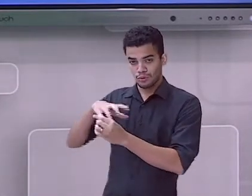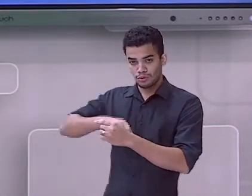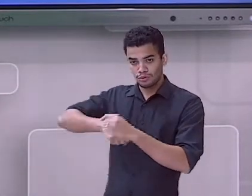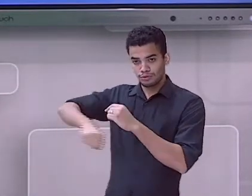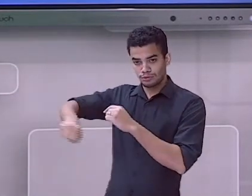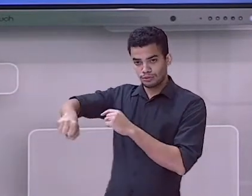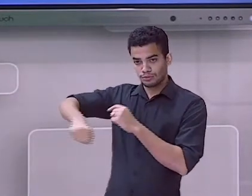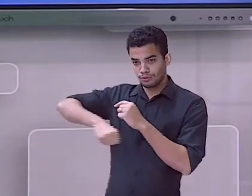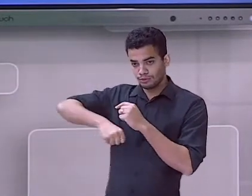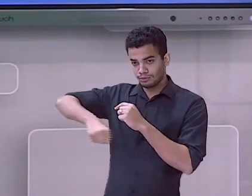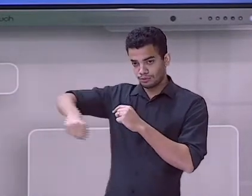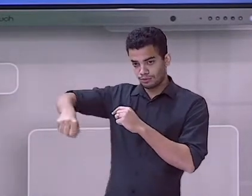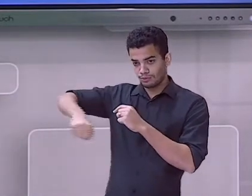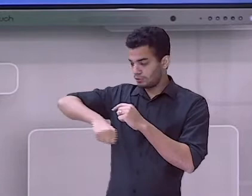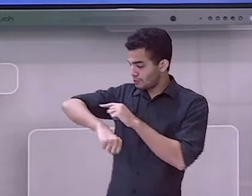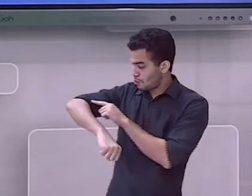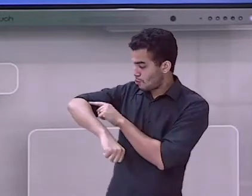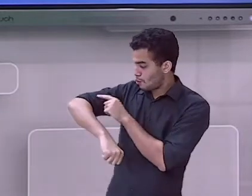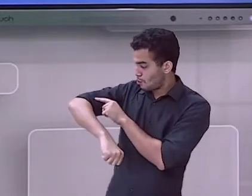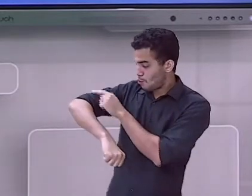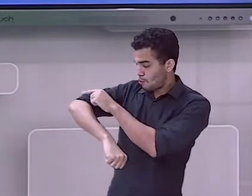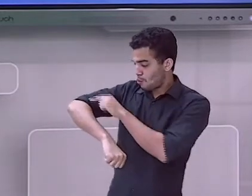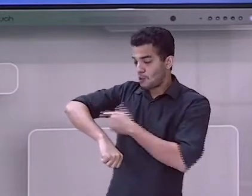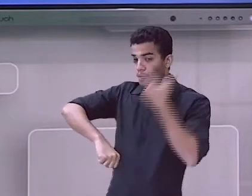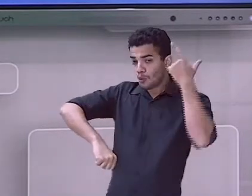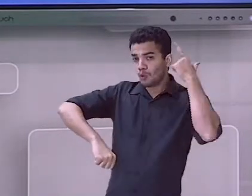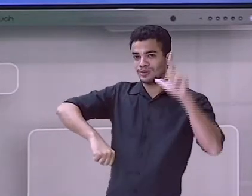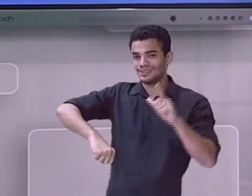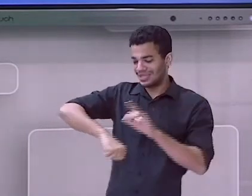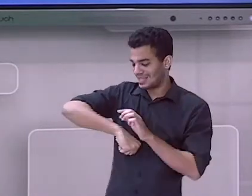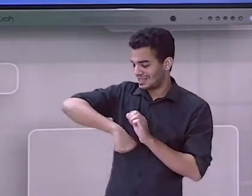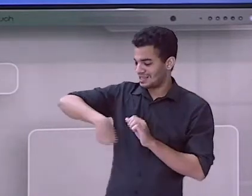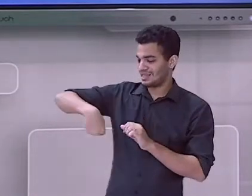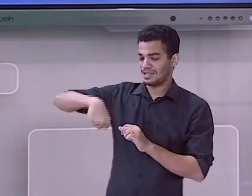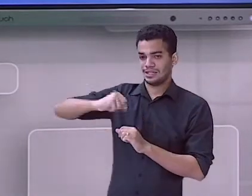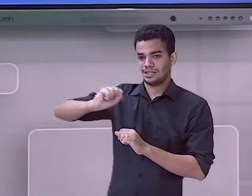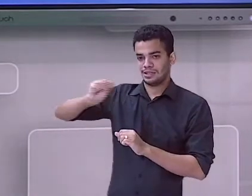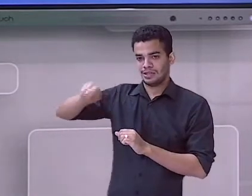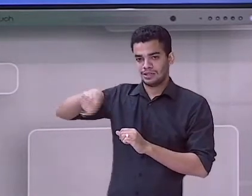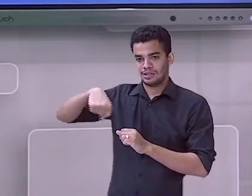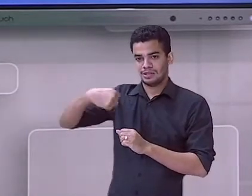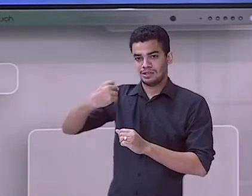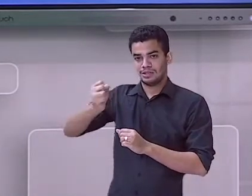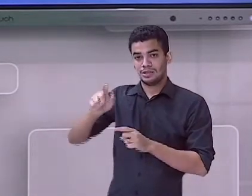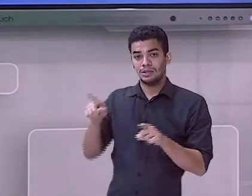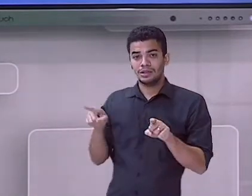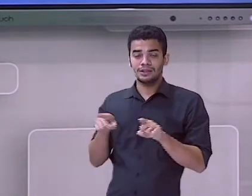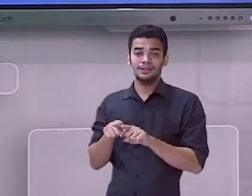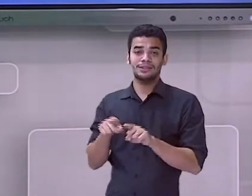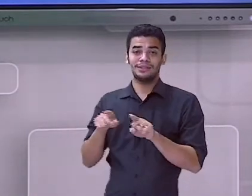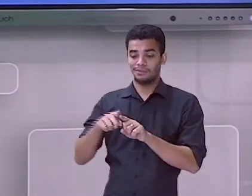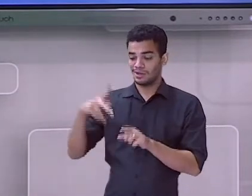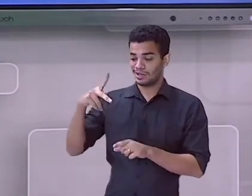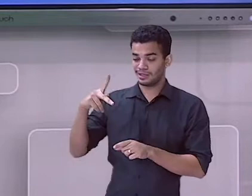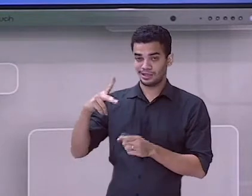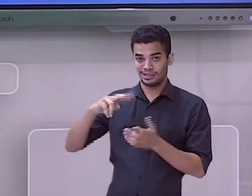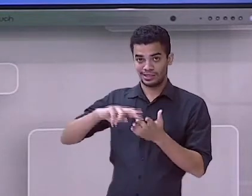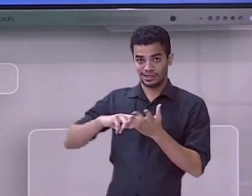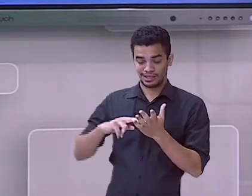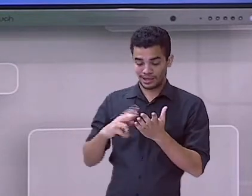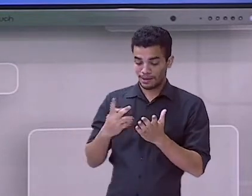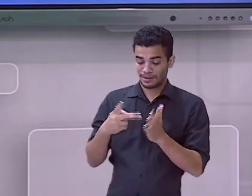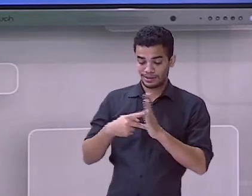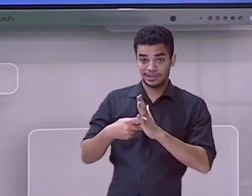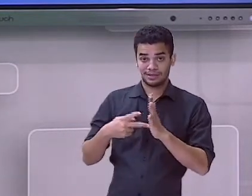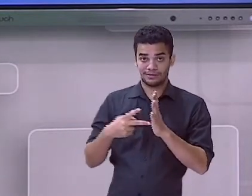consegue já ter a questão de dobrar, de movimento, já bem uma